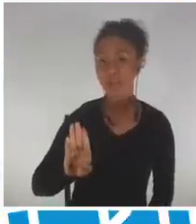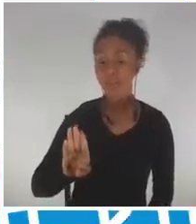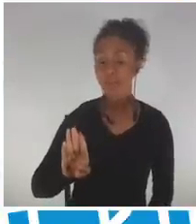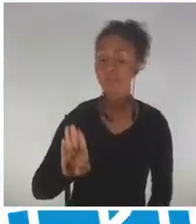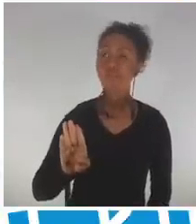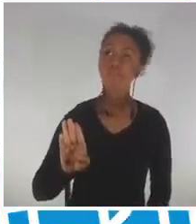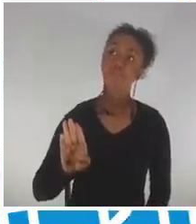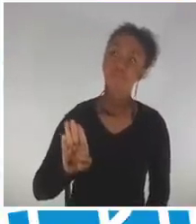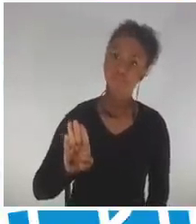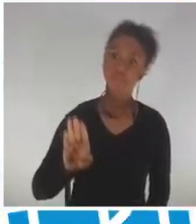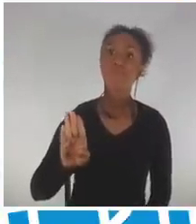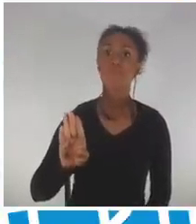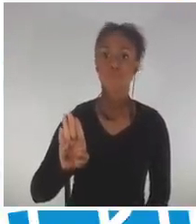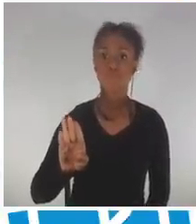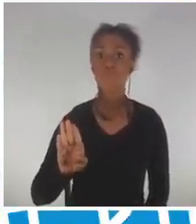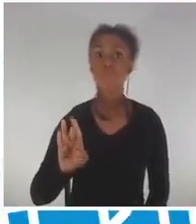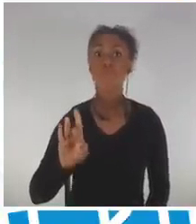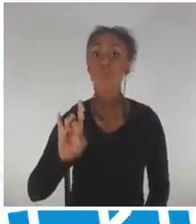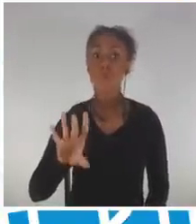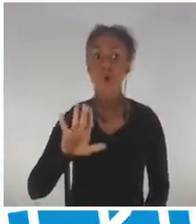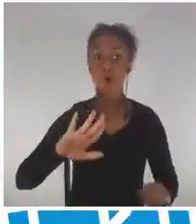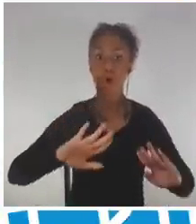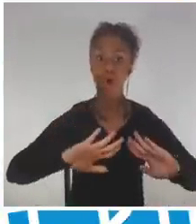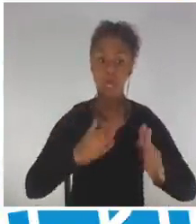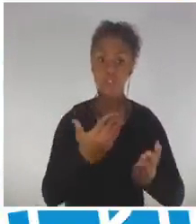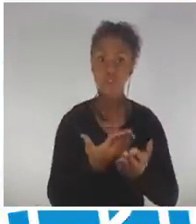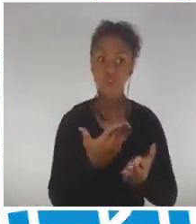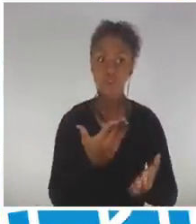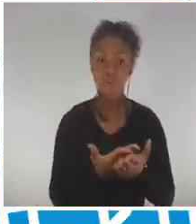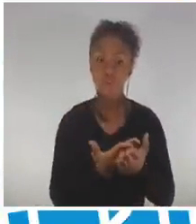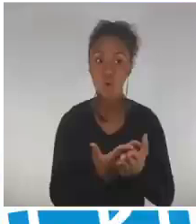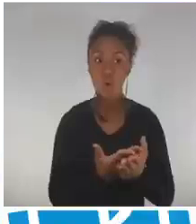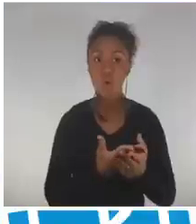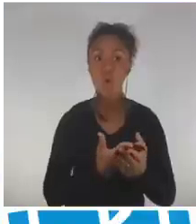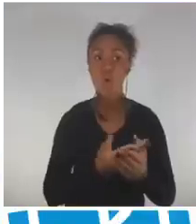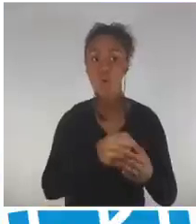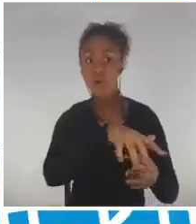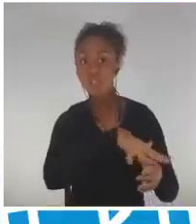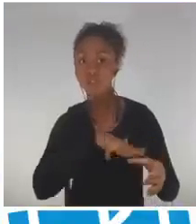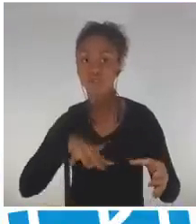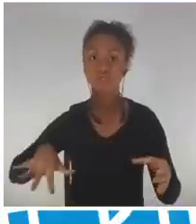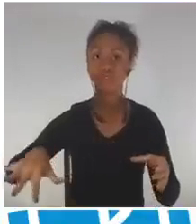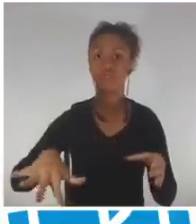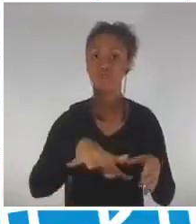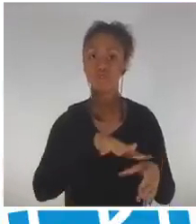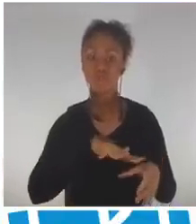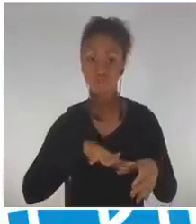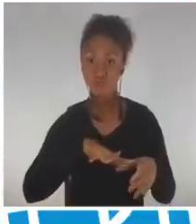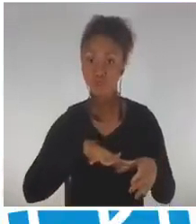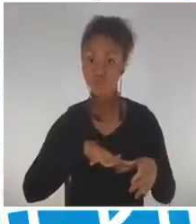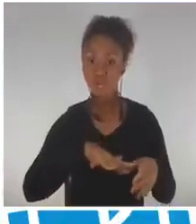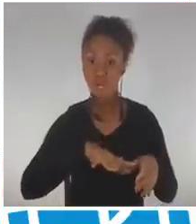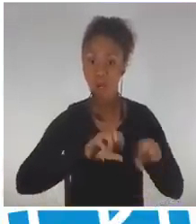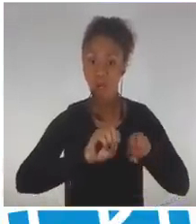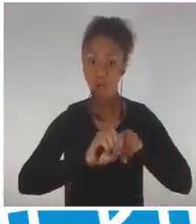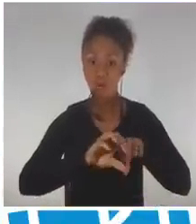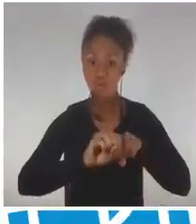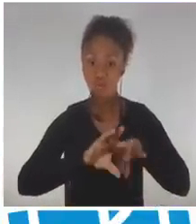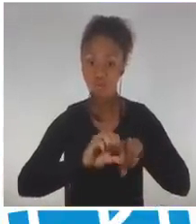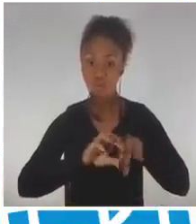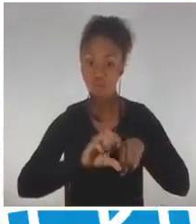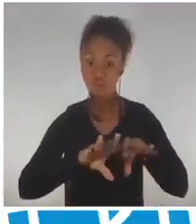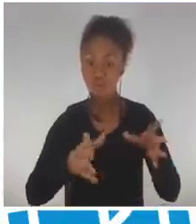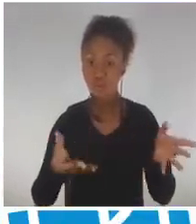de instituições, né, é uma avaliação de sistemas educacionais, né, então, são